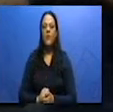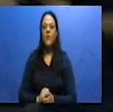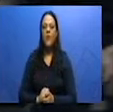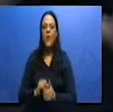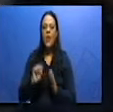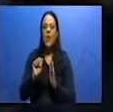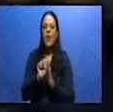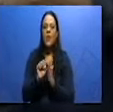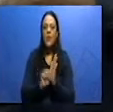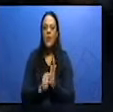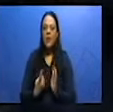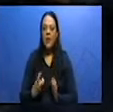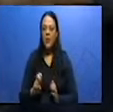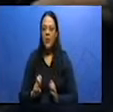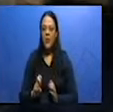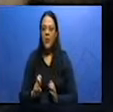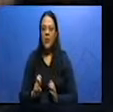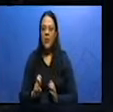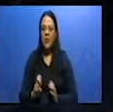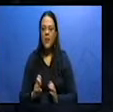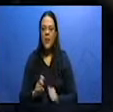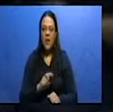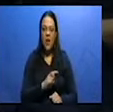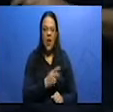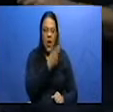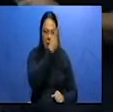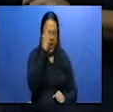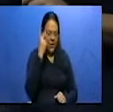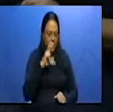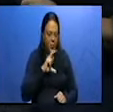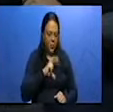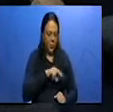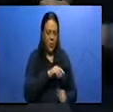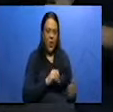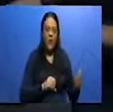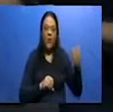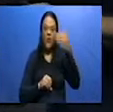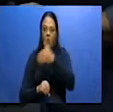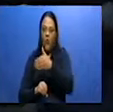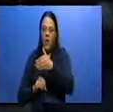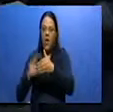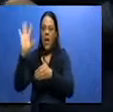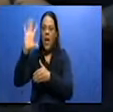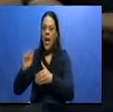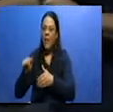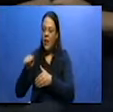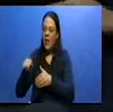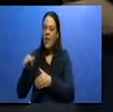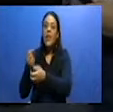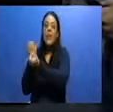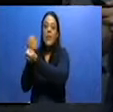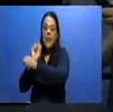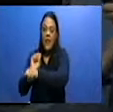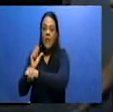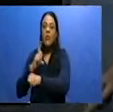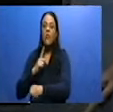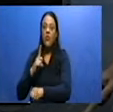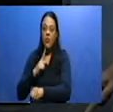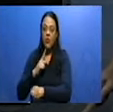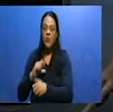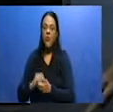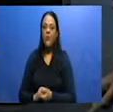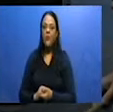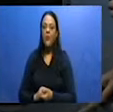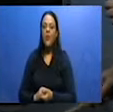incluídos no negócio, eles entraram, já praticavam, eles entraram e continuaram praticando. Onde os portugueses vendiam os escravizados